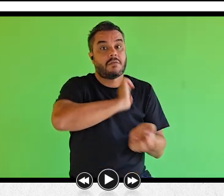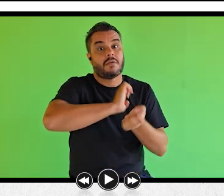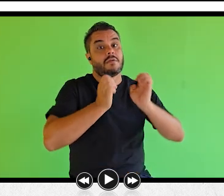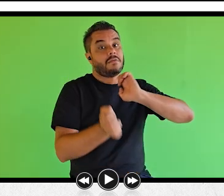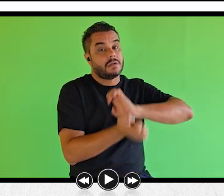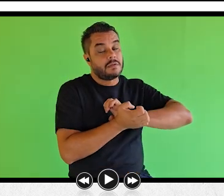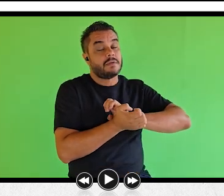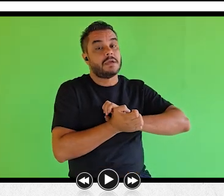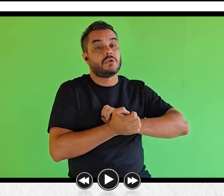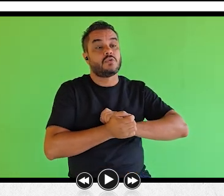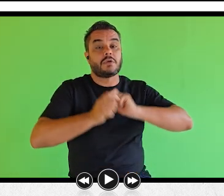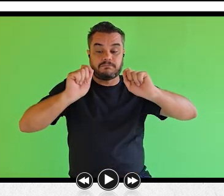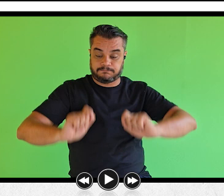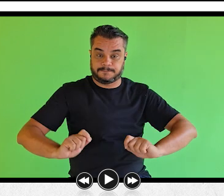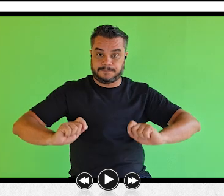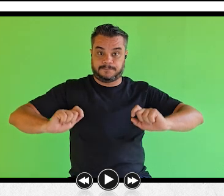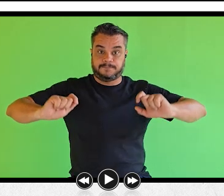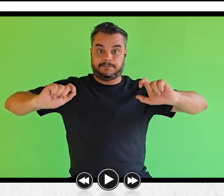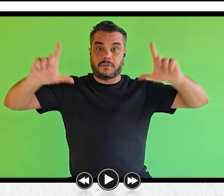à triagem e à reciclagem.